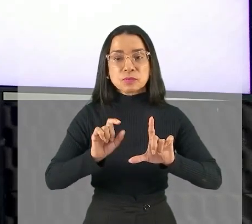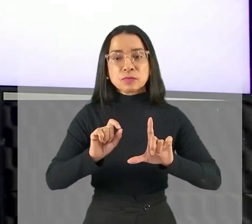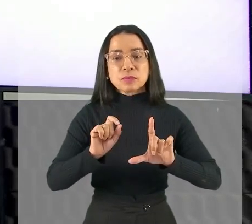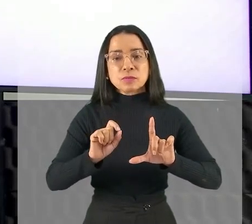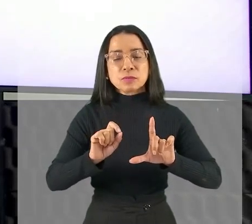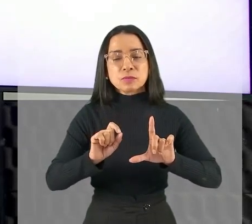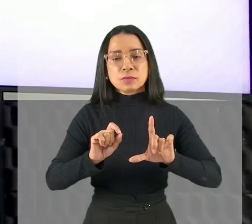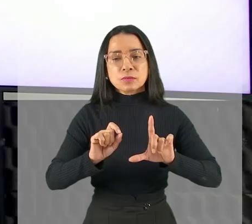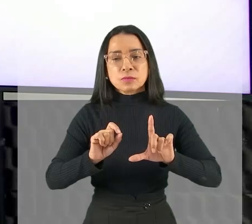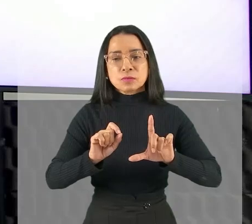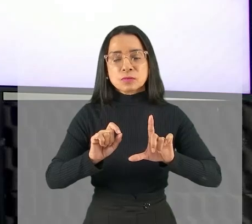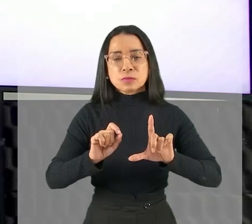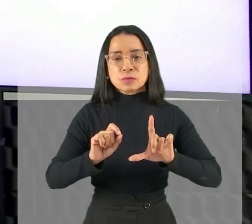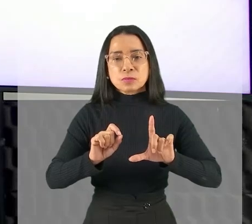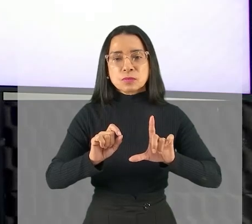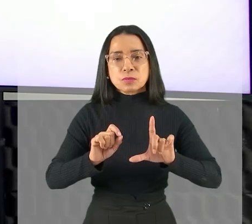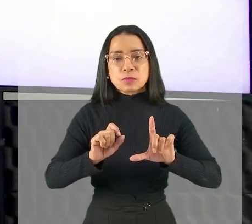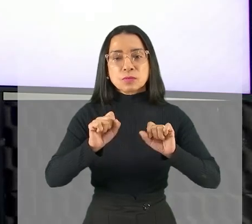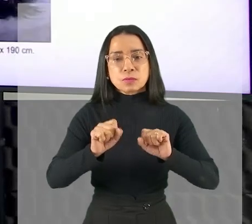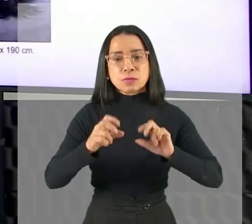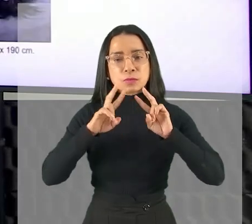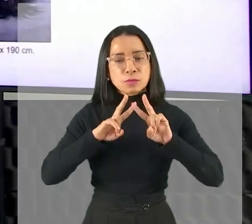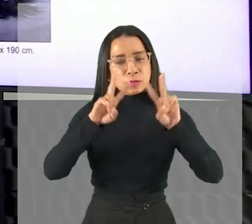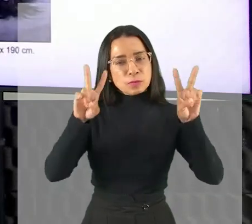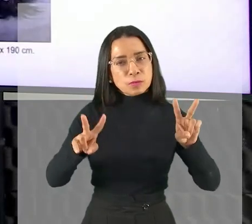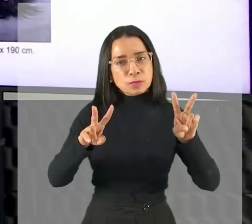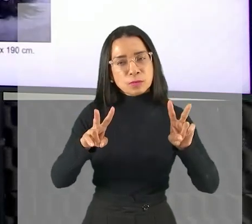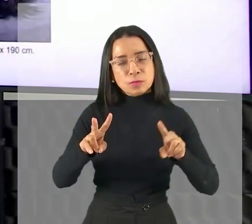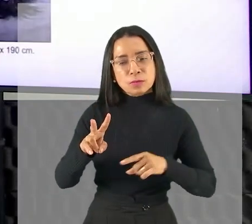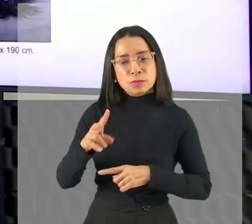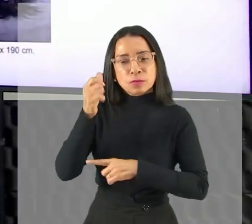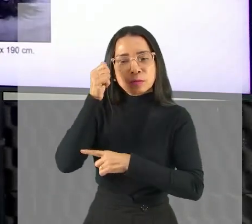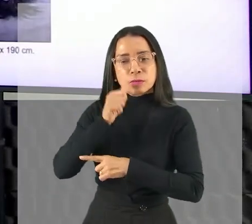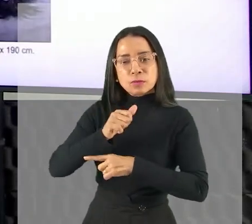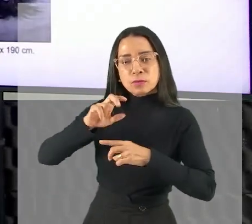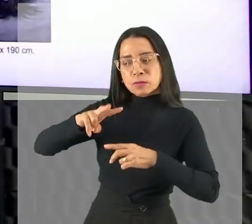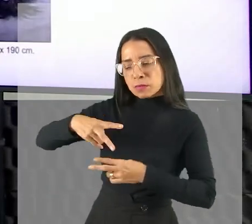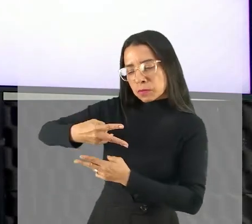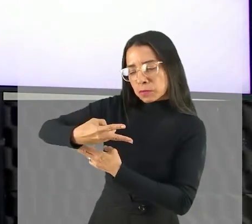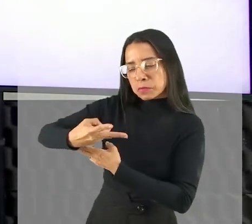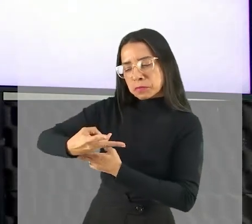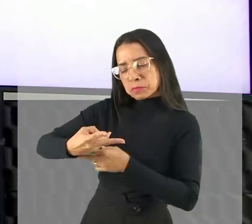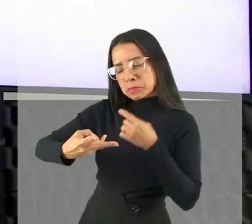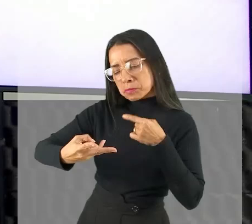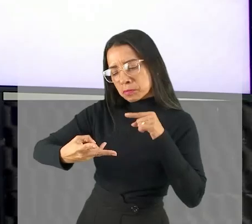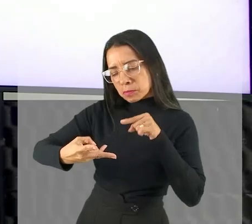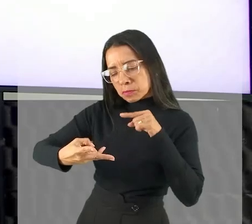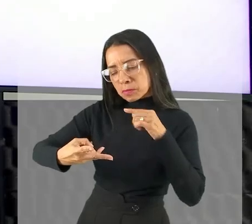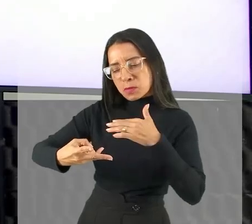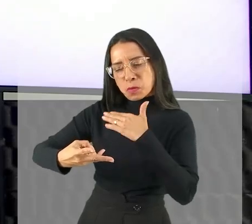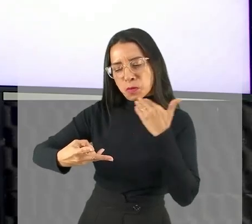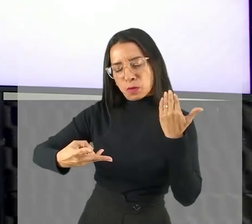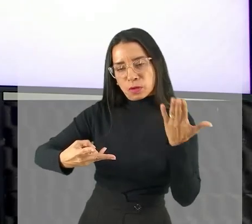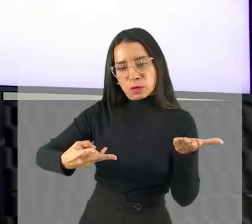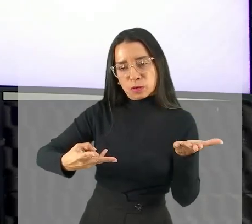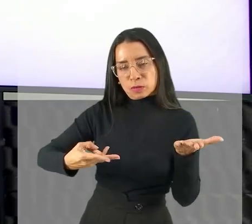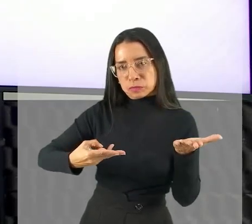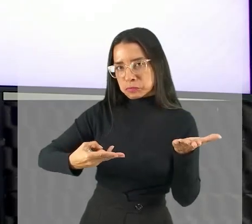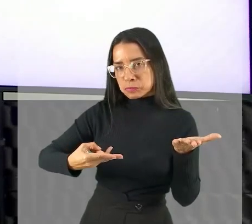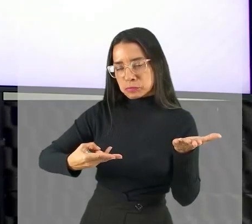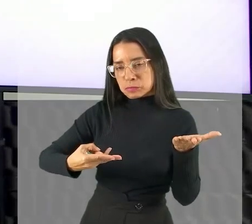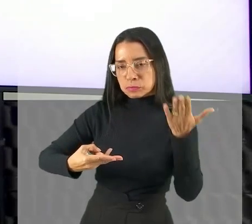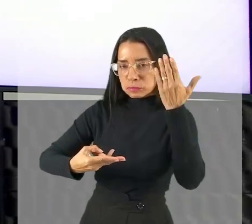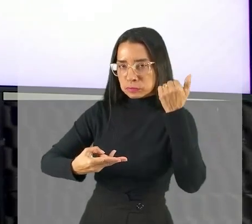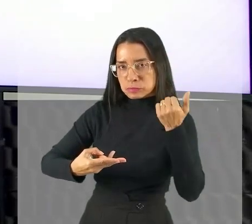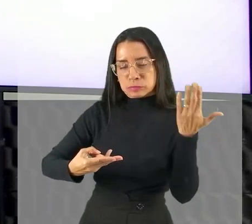isso? A gente pode olhar, mas essa mulher está deitada, será que ela morreu, alguma coisa parecida? Ele está falando, né? Fragilidade